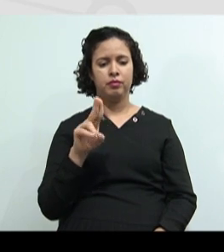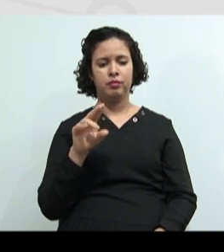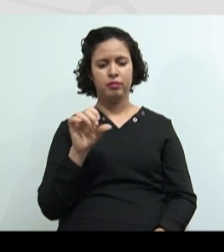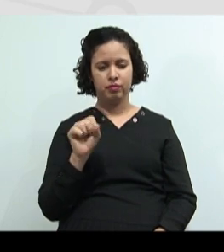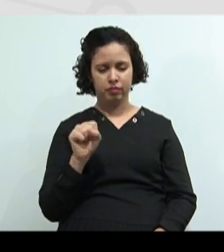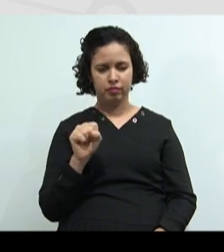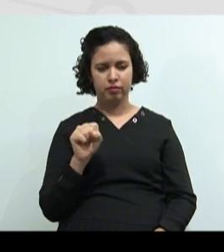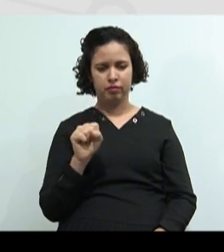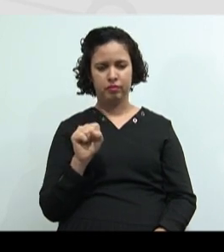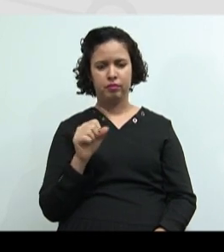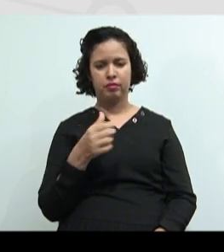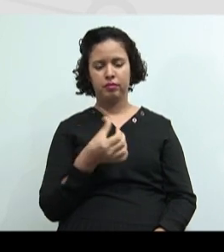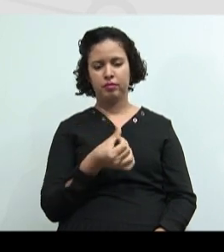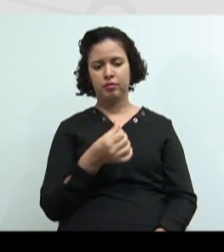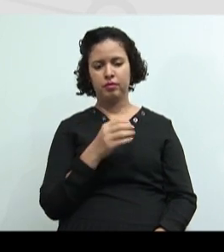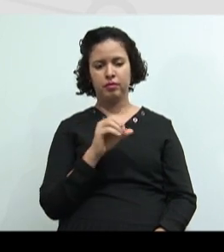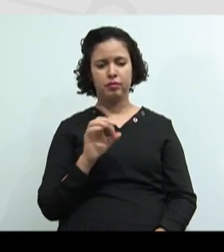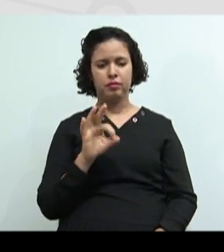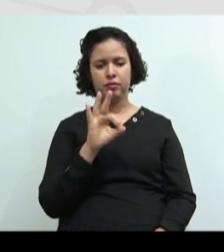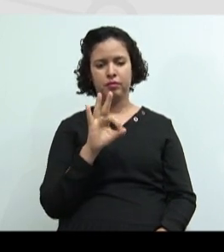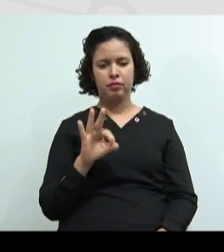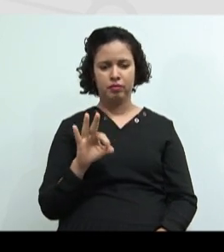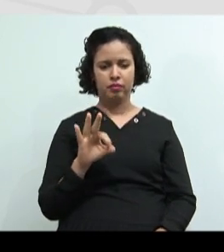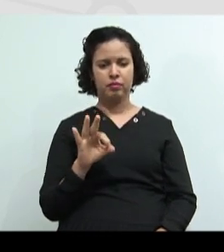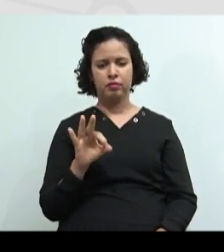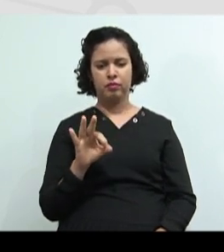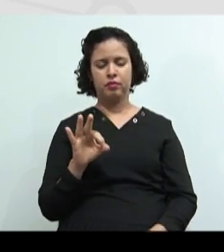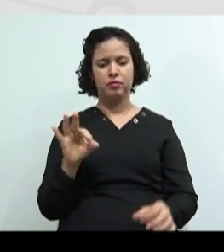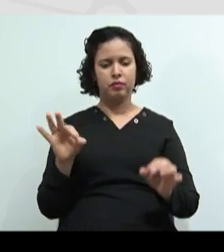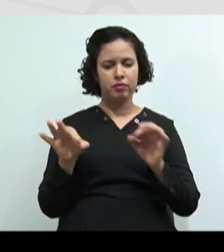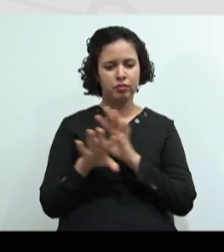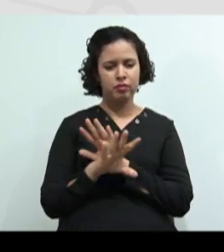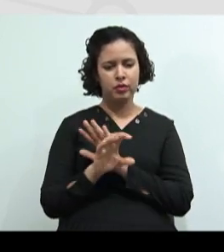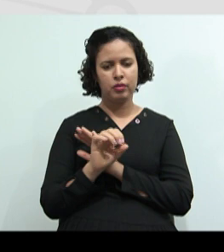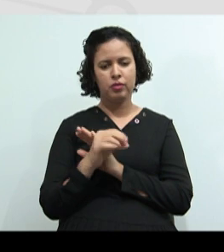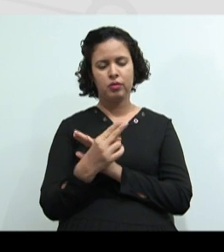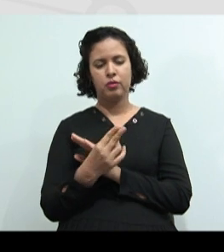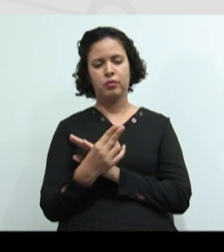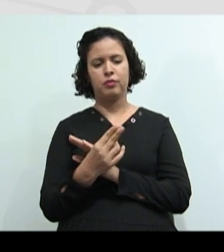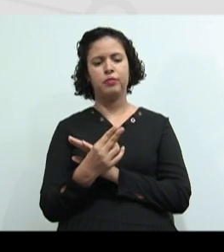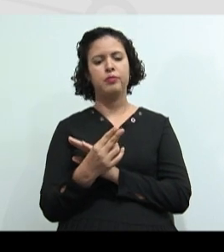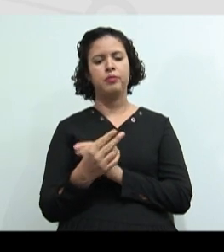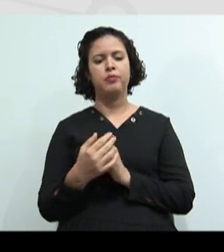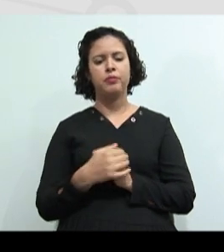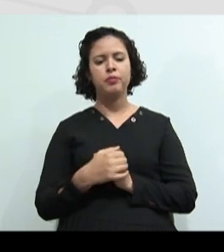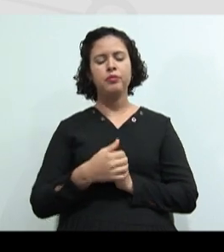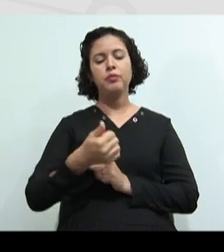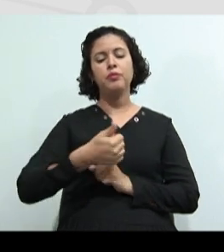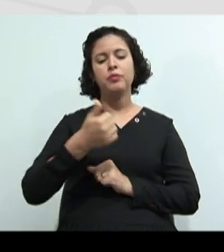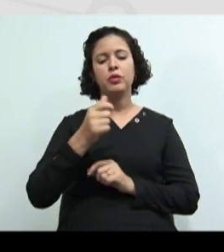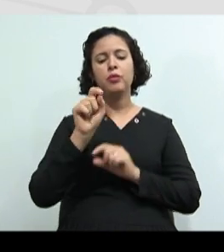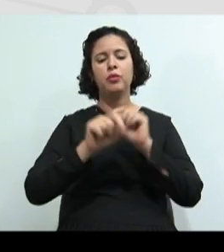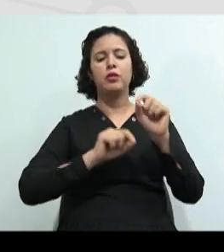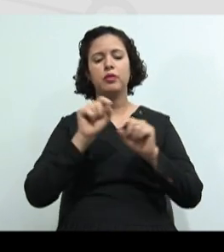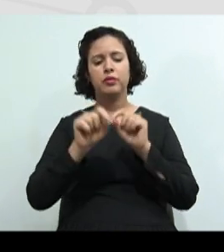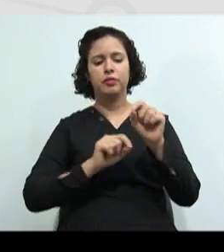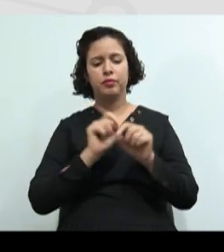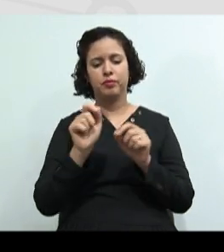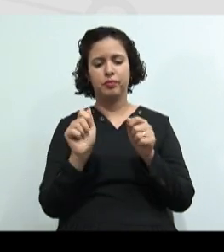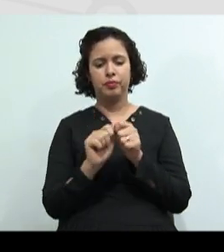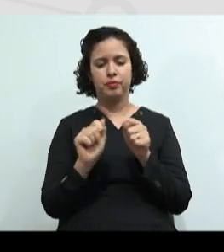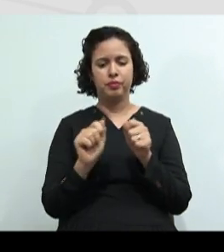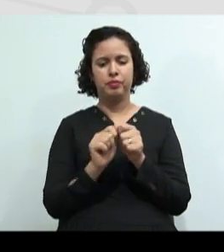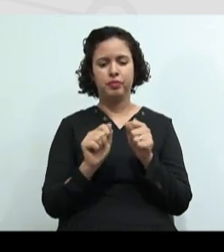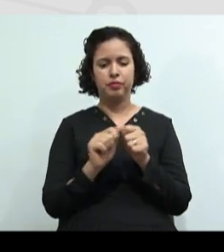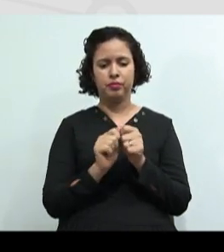né? 60% concluído ou a concluir, tá? E aí nós vamos para o primeiro lá, o que será feito, né? O que será